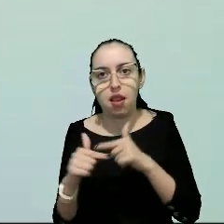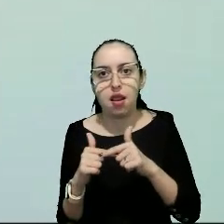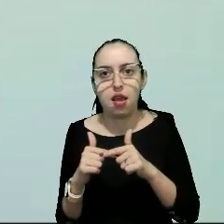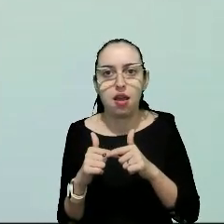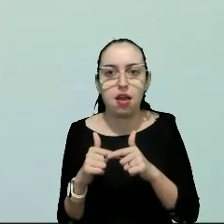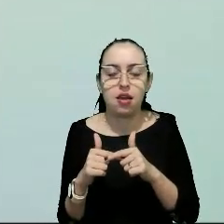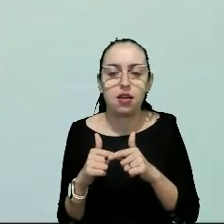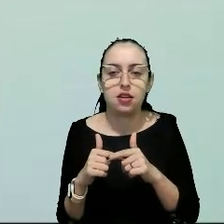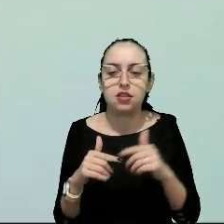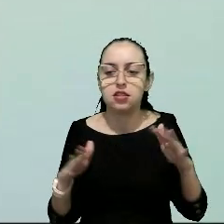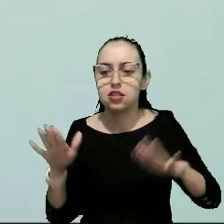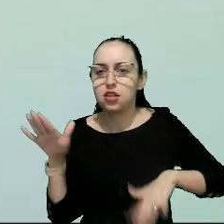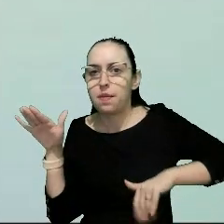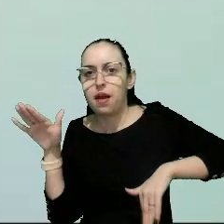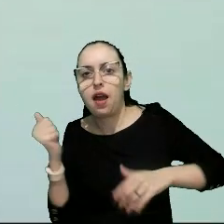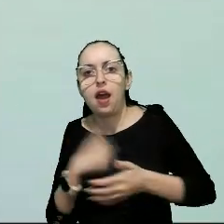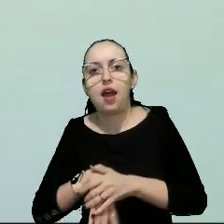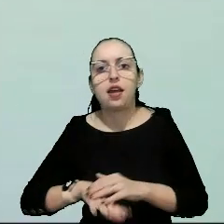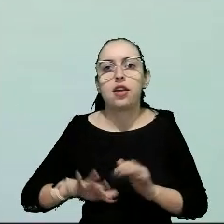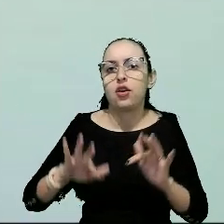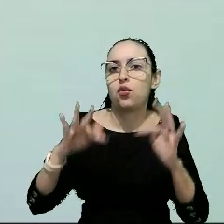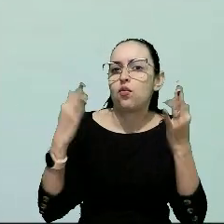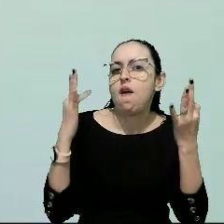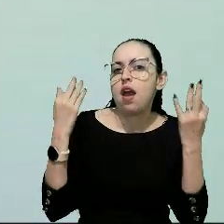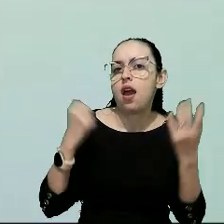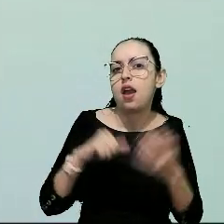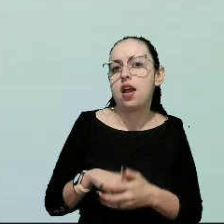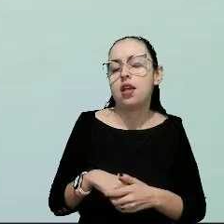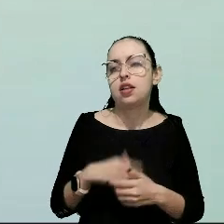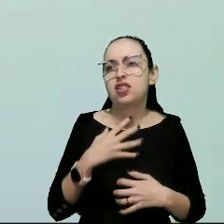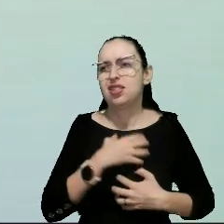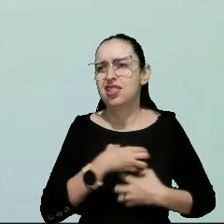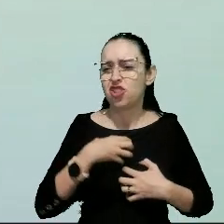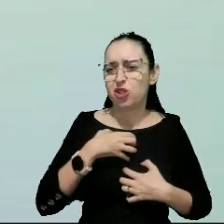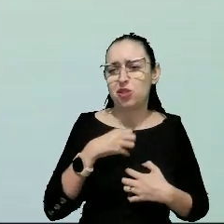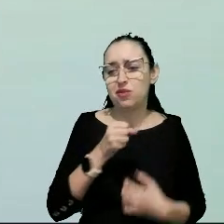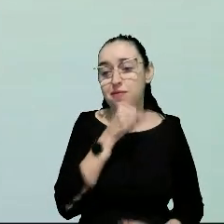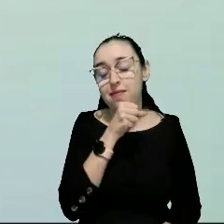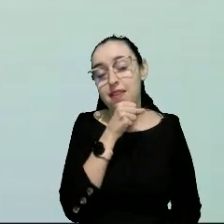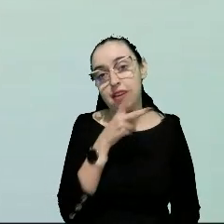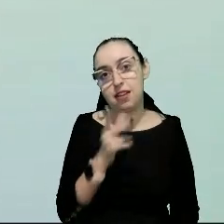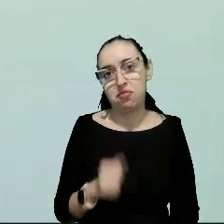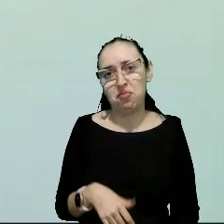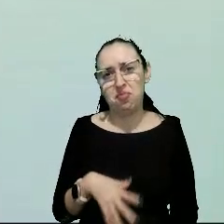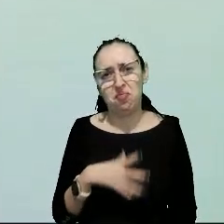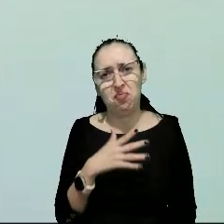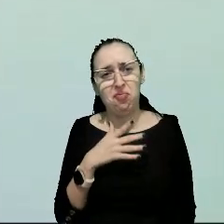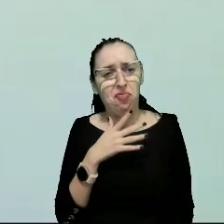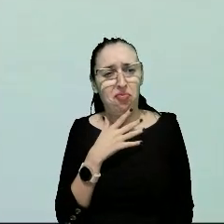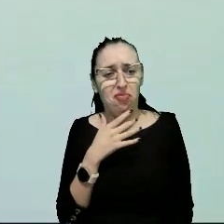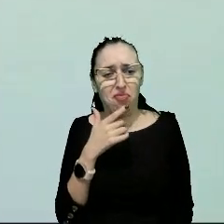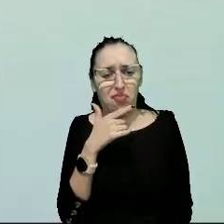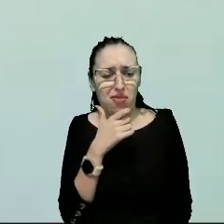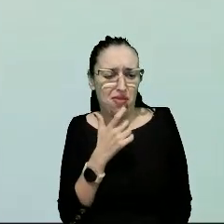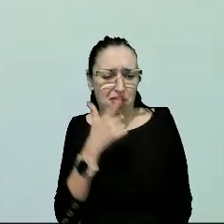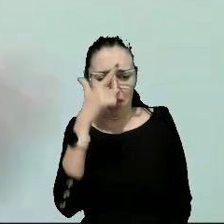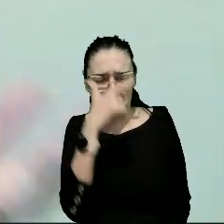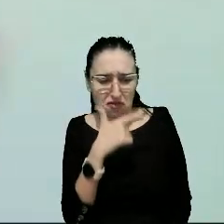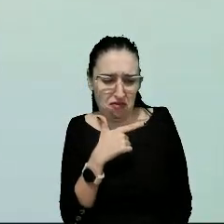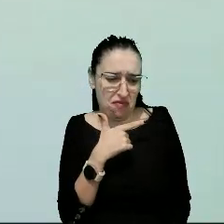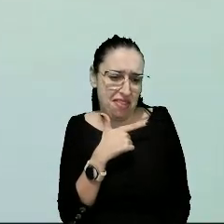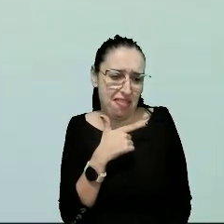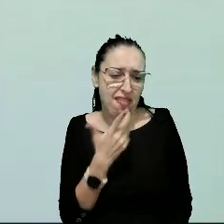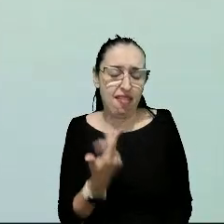de trabalhar, de ir à praia, de ir a festas quando se sentem velhas. feias, porque